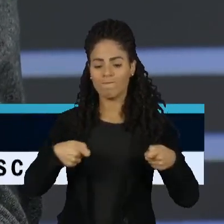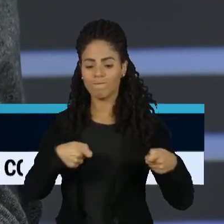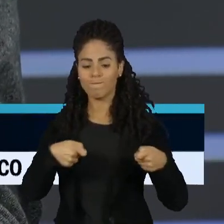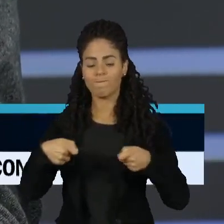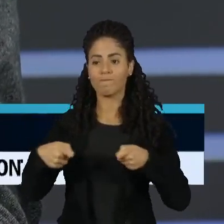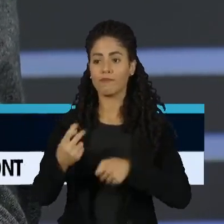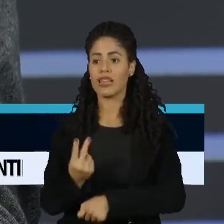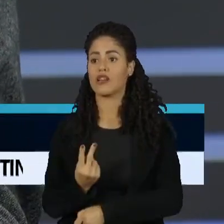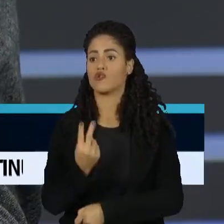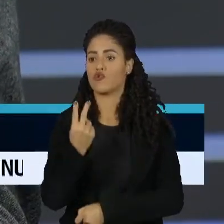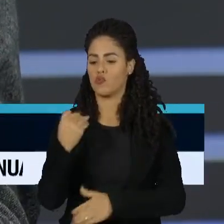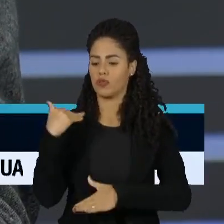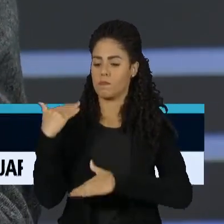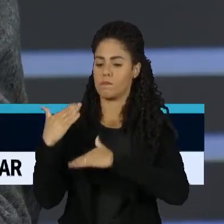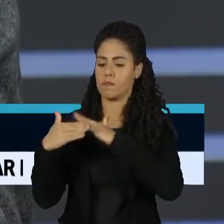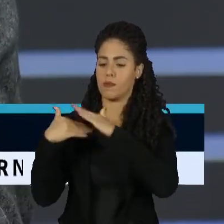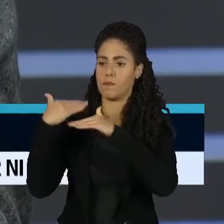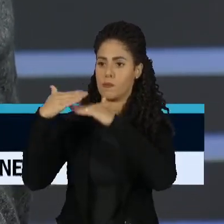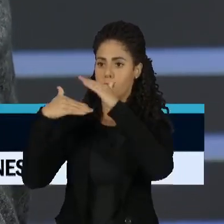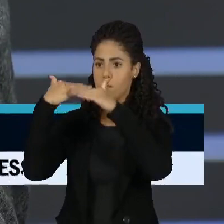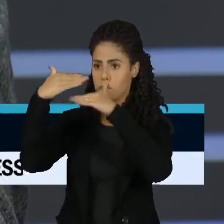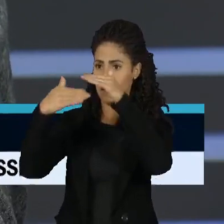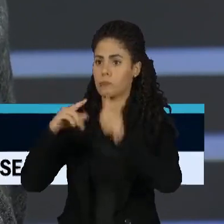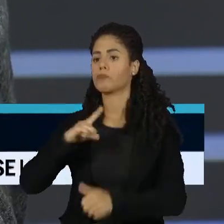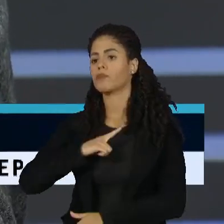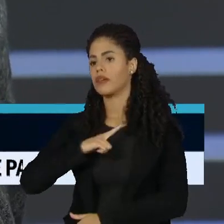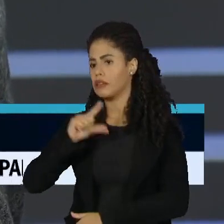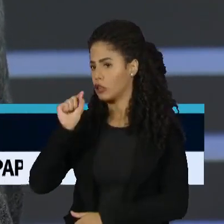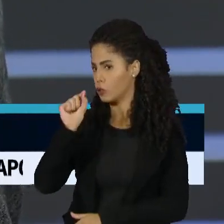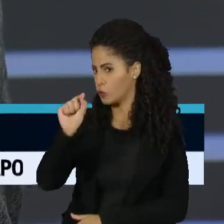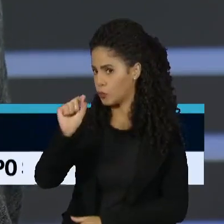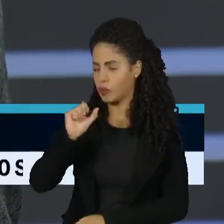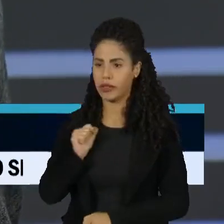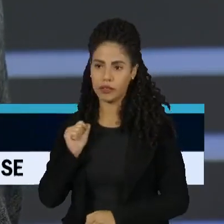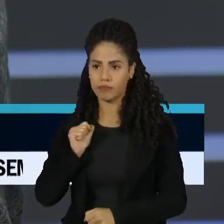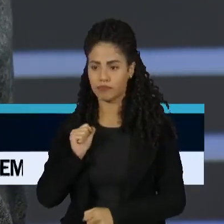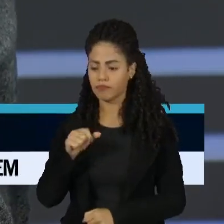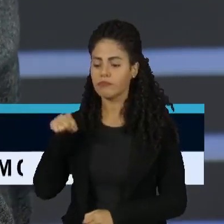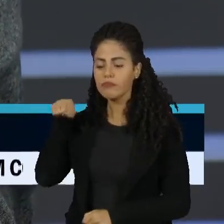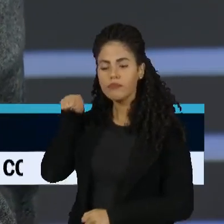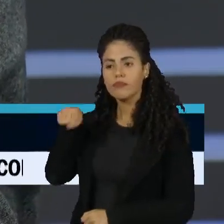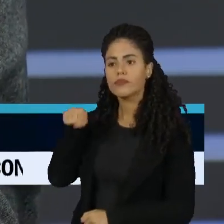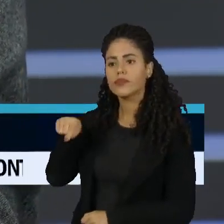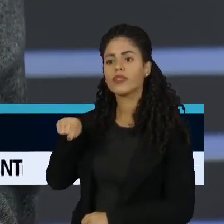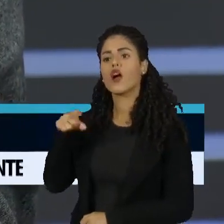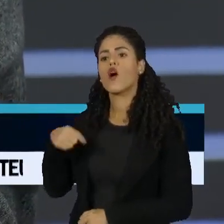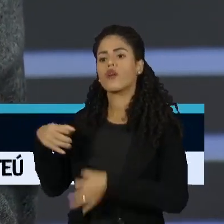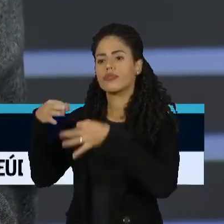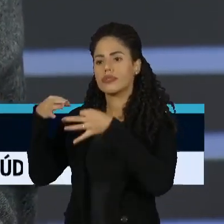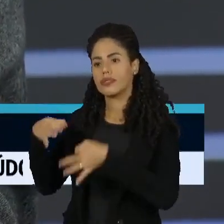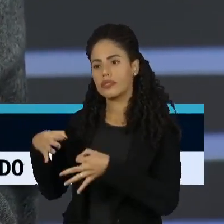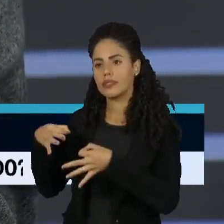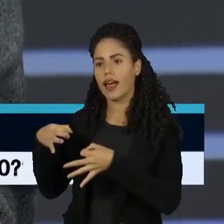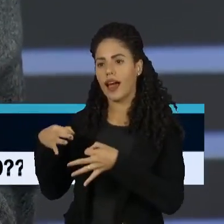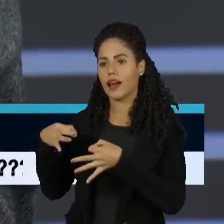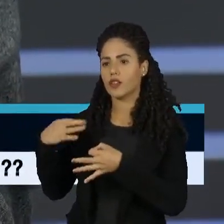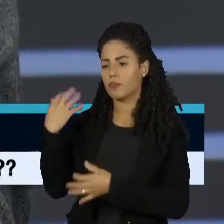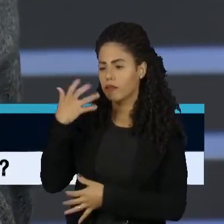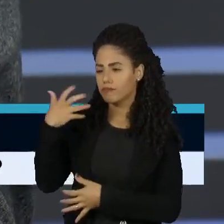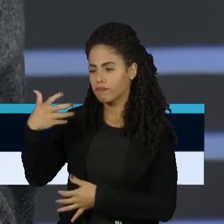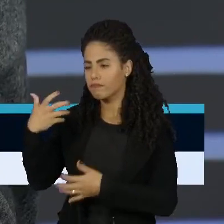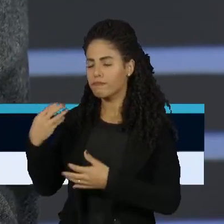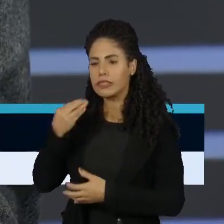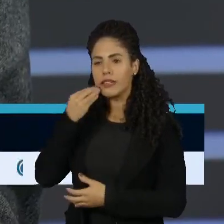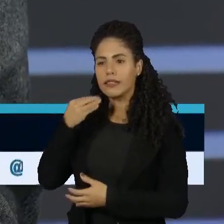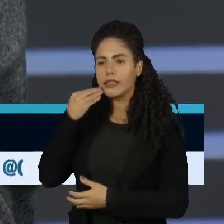inclusive de desenvolvimento você tem de um lado uma concepção que é muito sedutora para determinados grupos